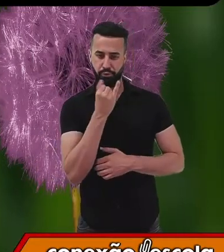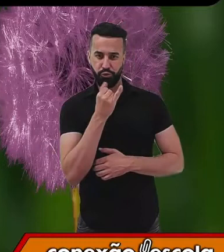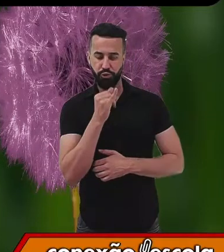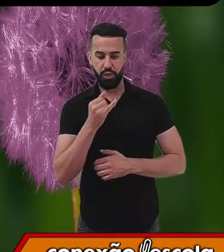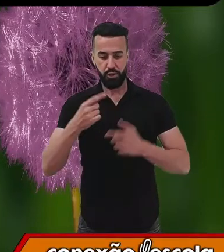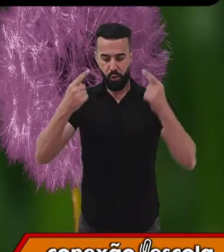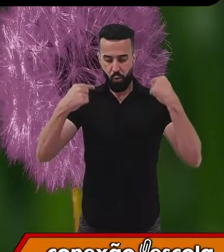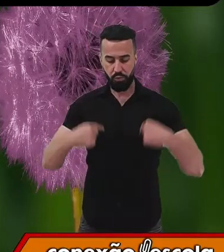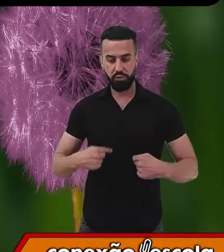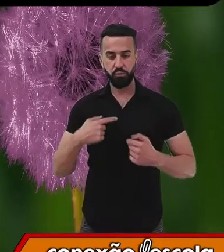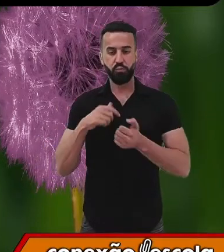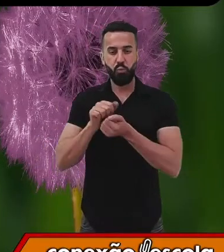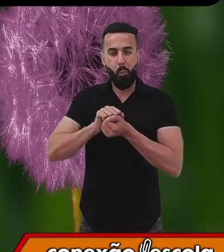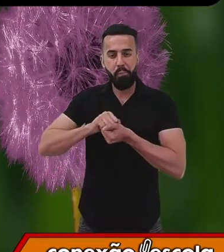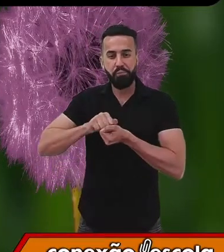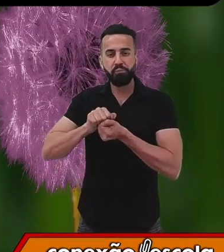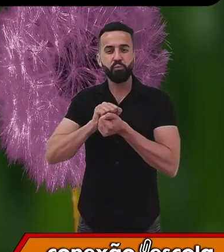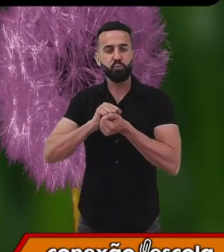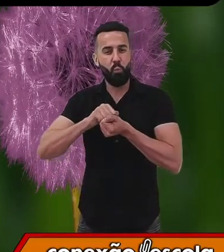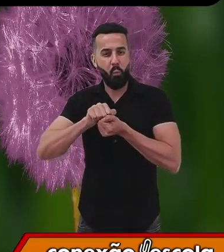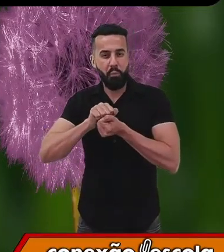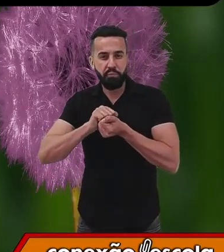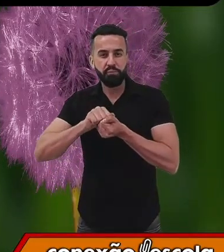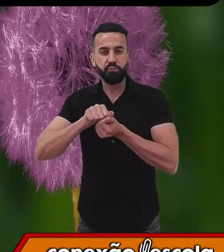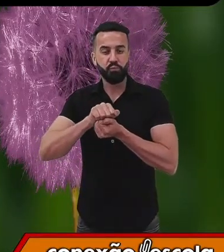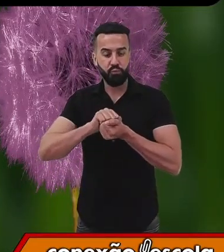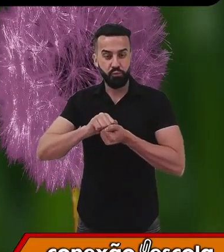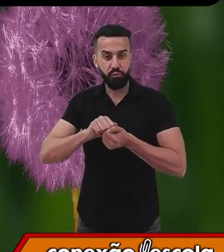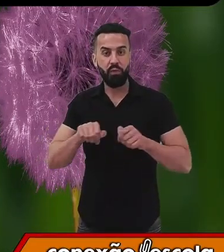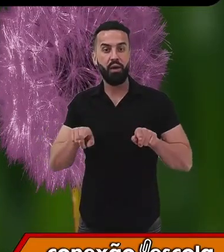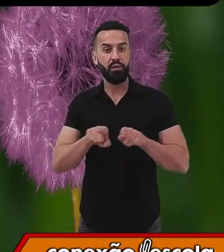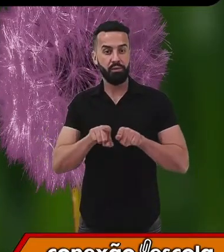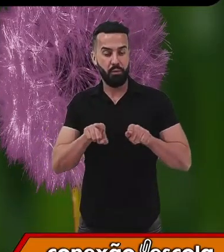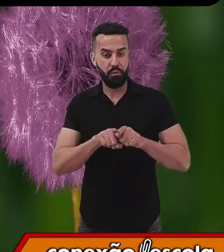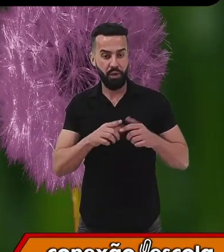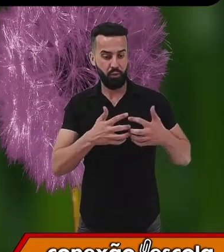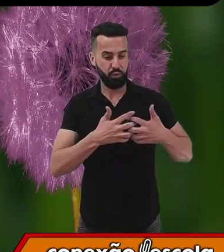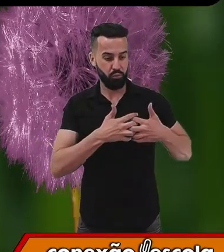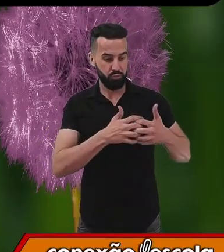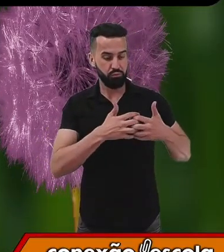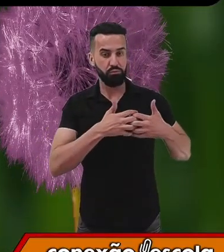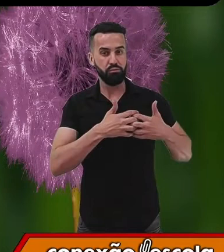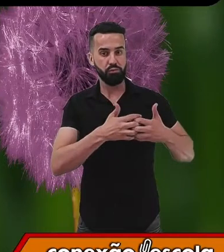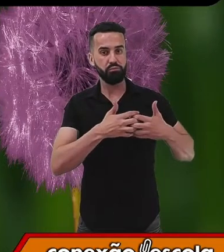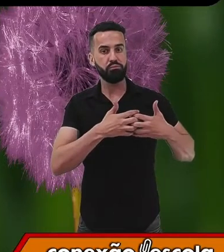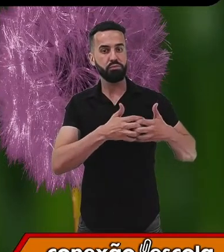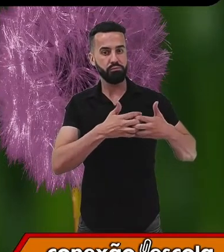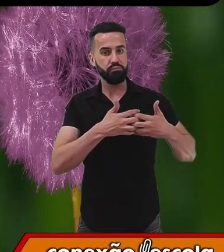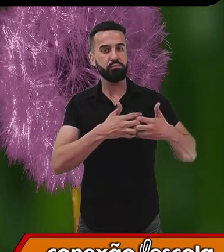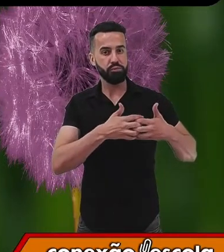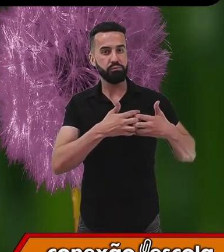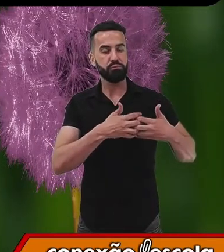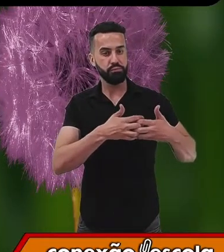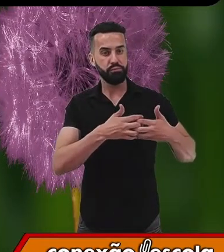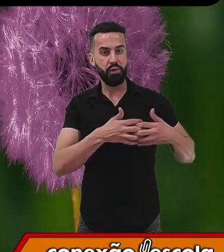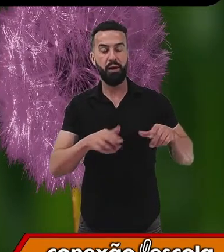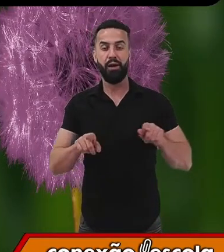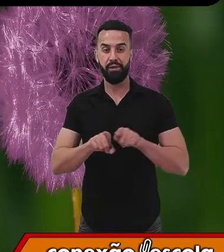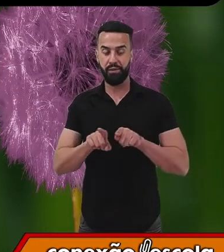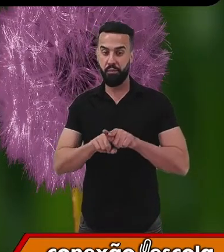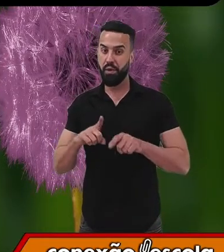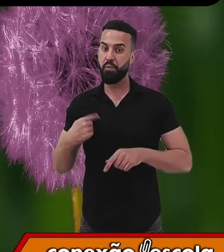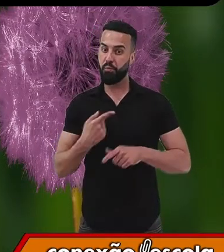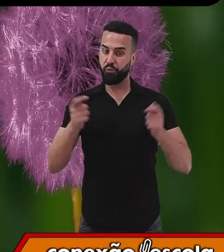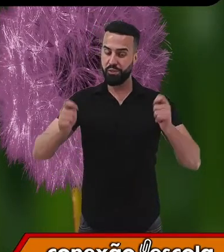conseguirmos mastigar, para que o nosso coração possa bater bombeando sangue, para a realização